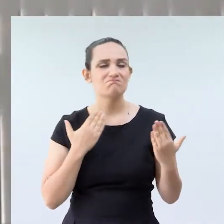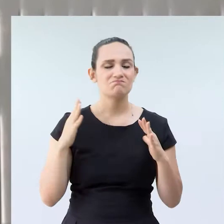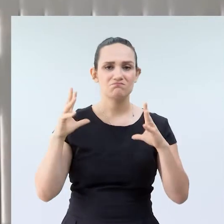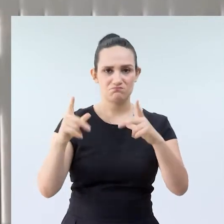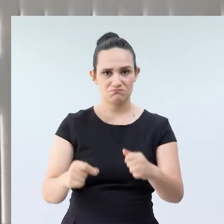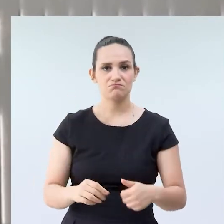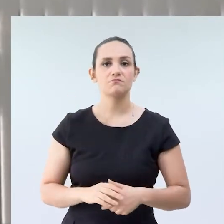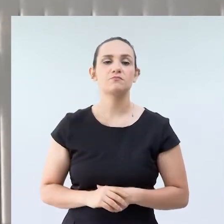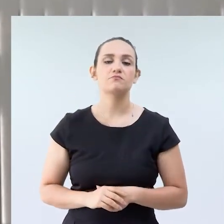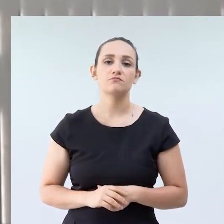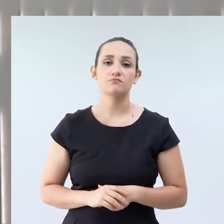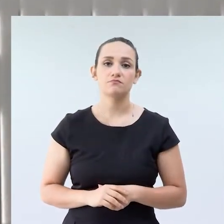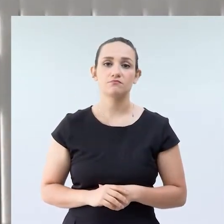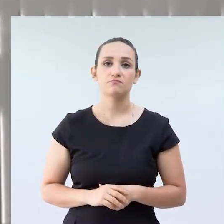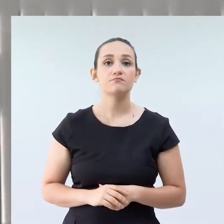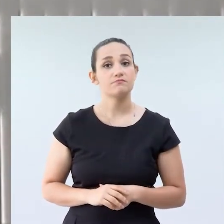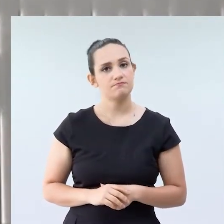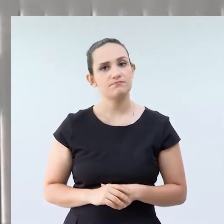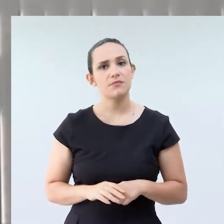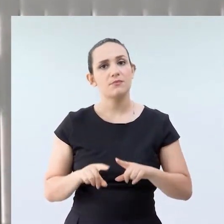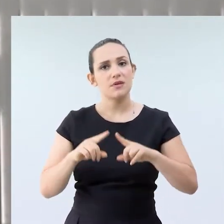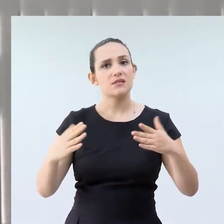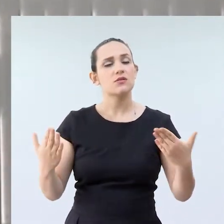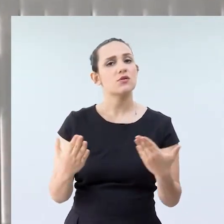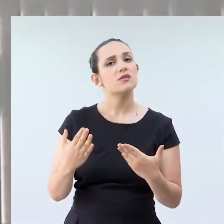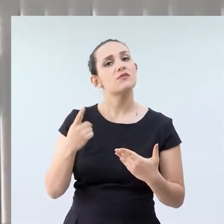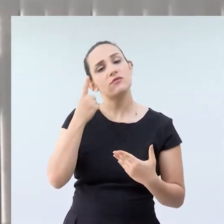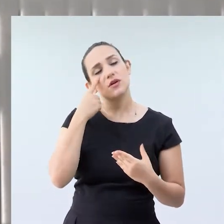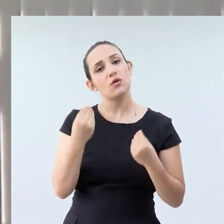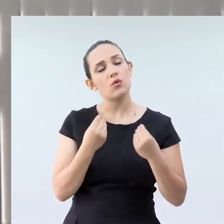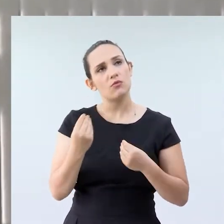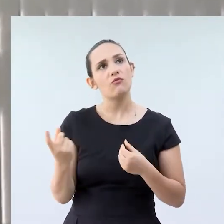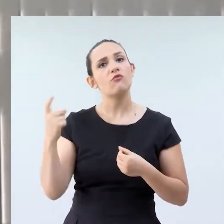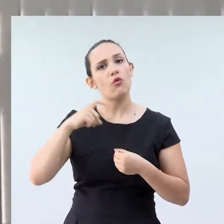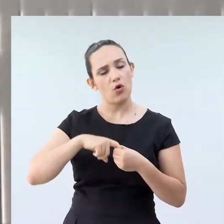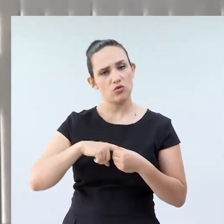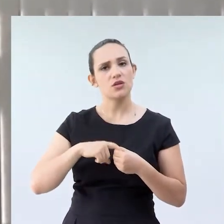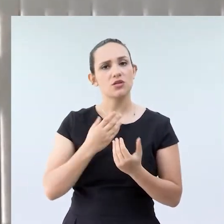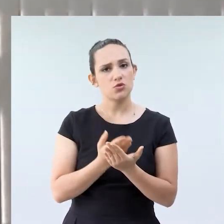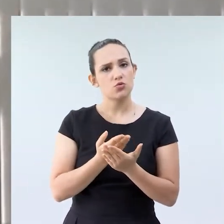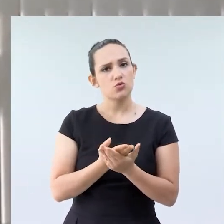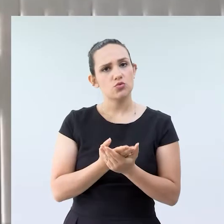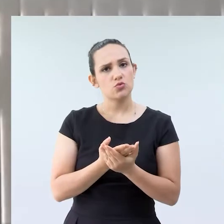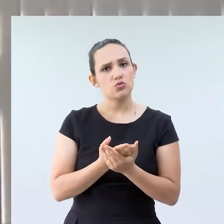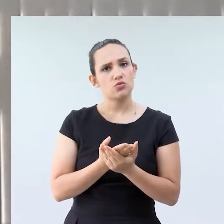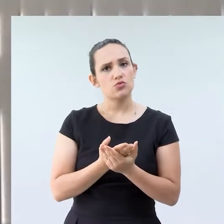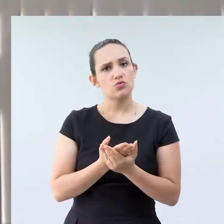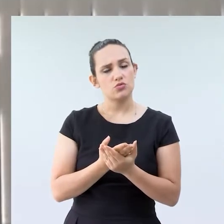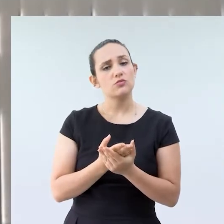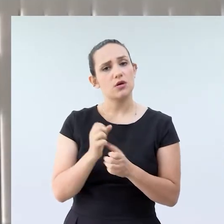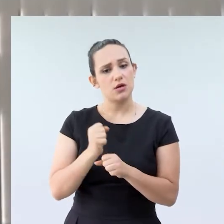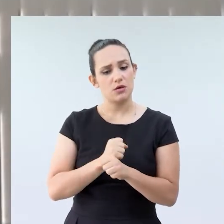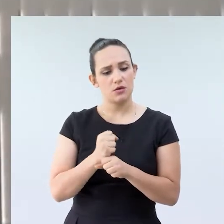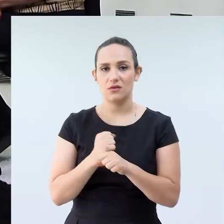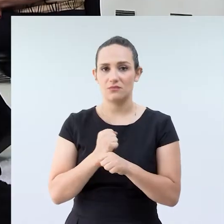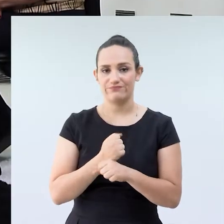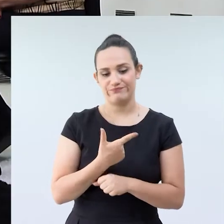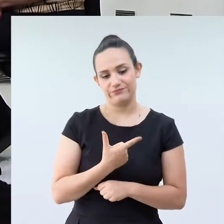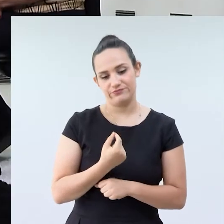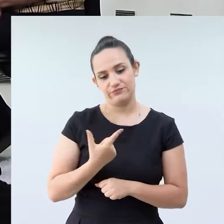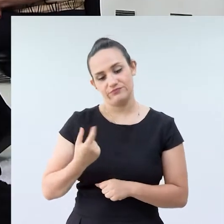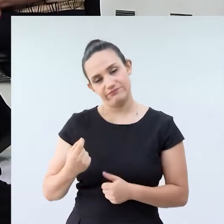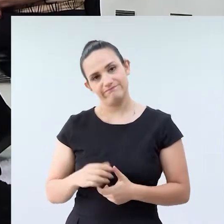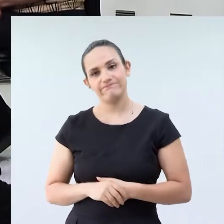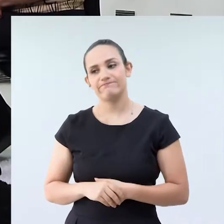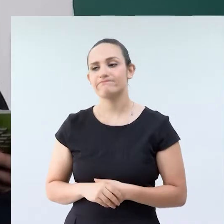aí. E a gente vai pensar numa retomada, já está pensando numa retomada para o ano de 2021. Ok,